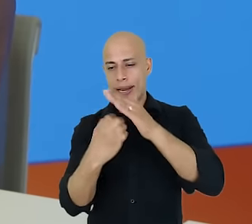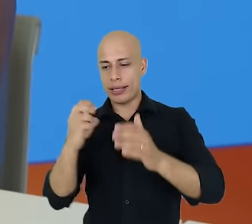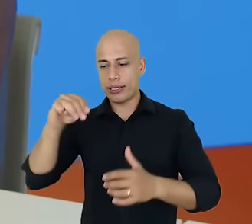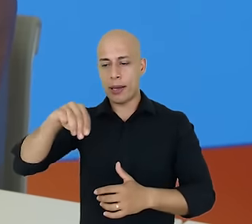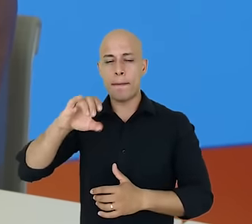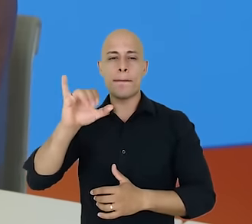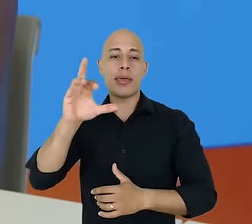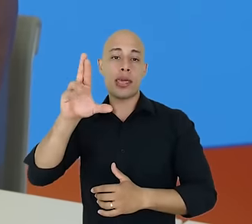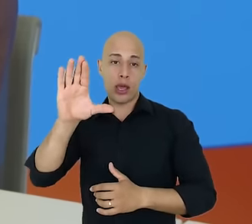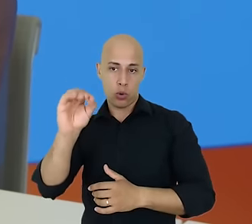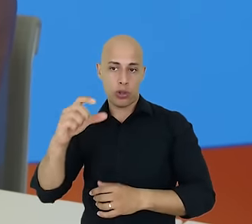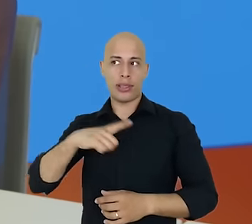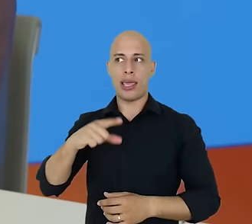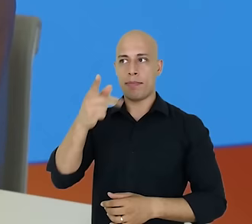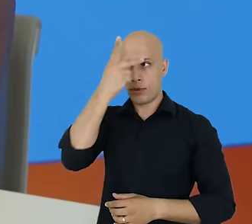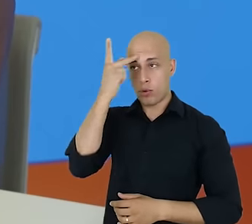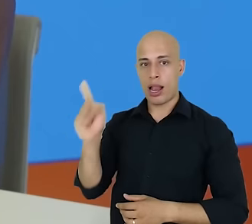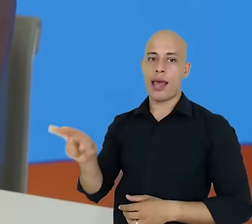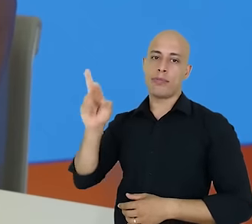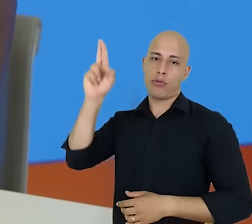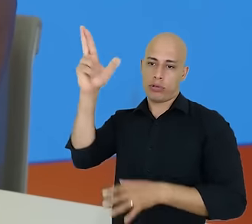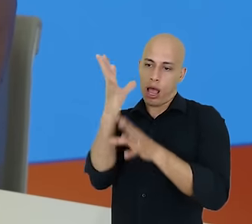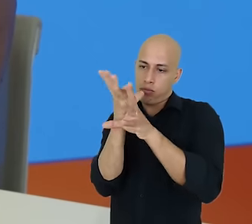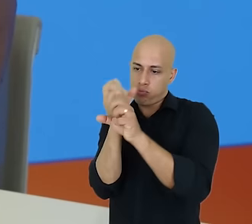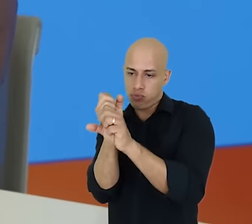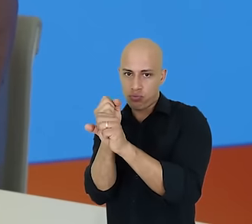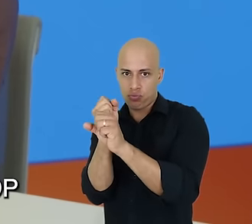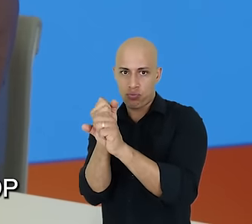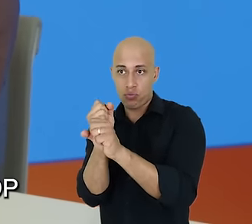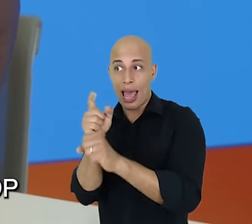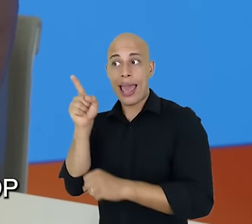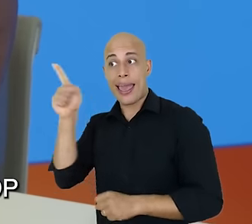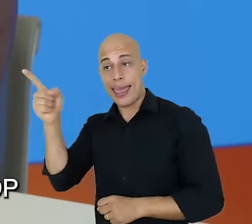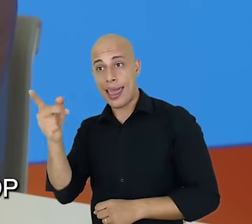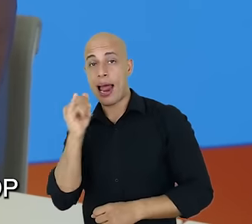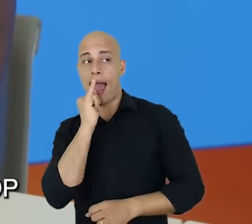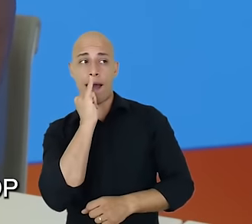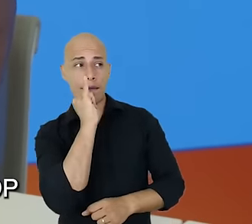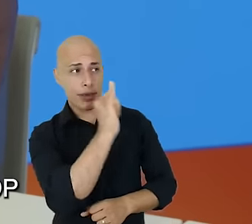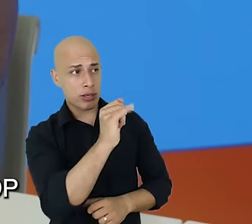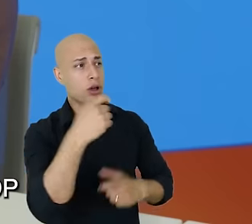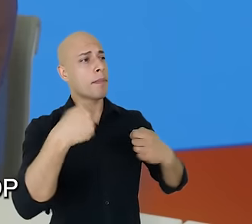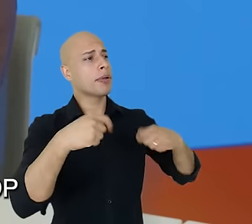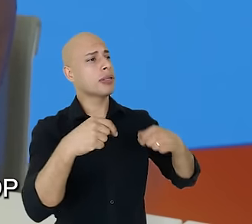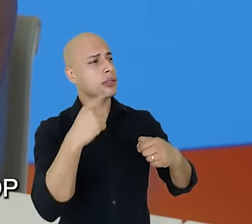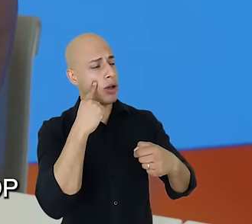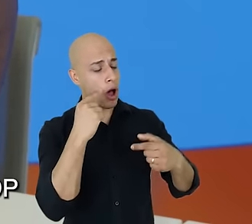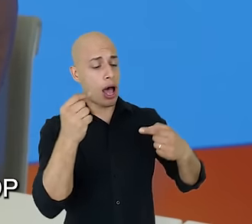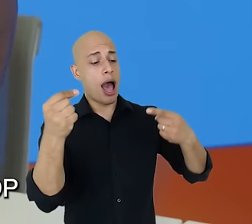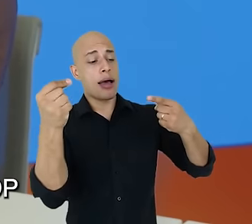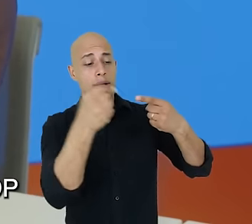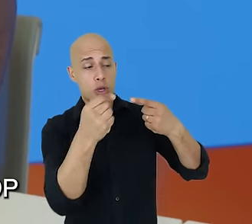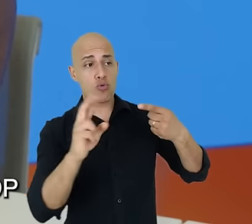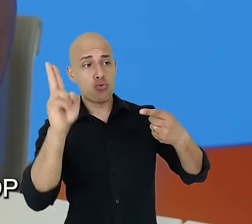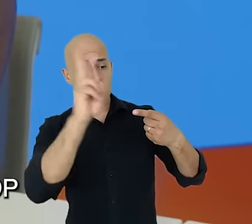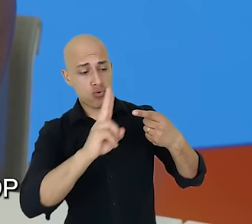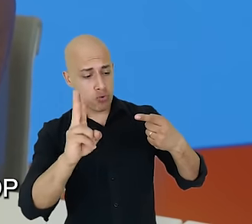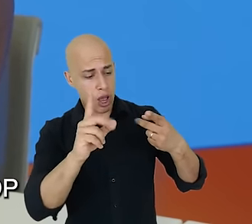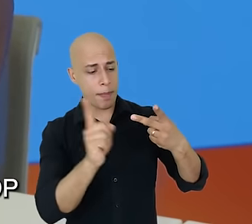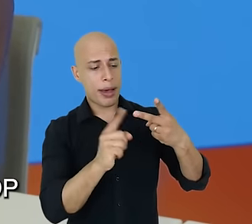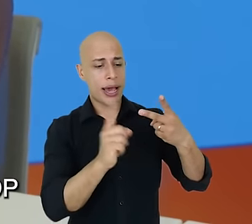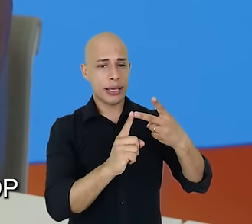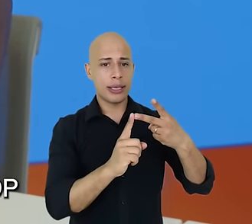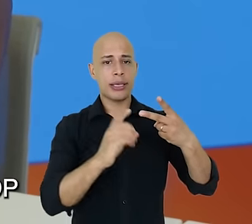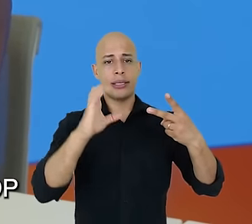né e o contador é quem vai falar ó você vai usar determinada situação tributária determinada eh